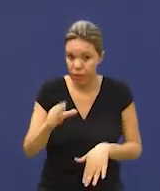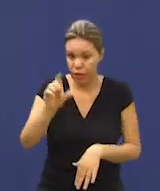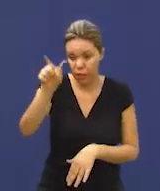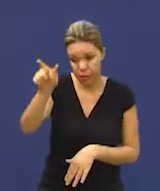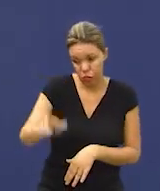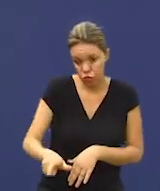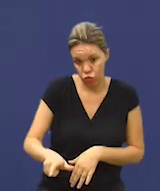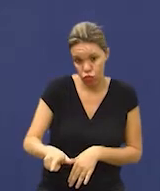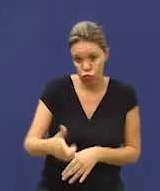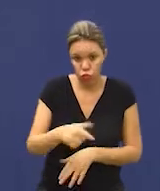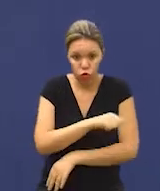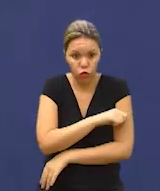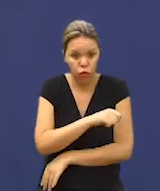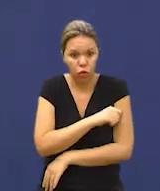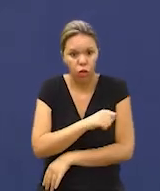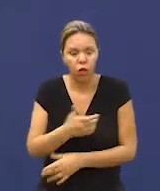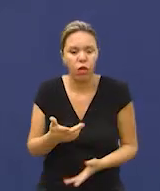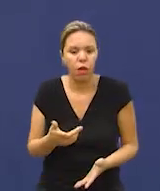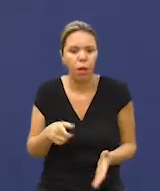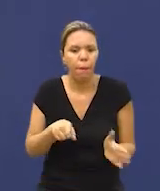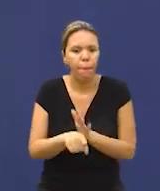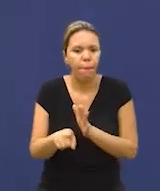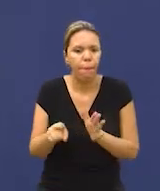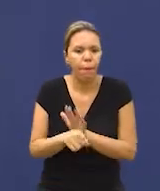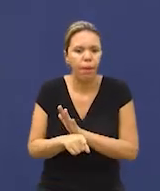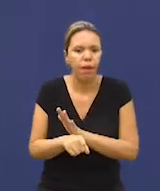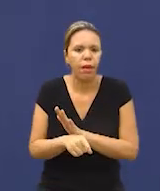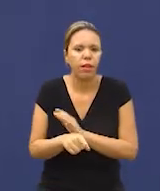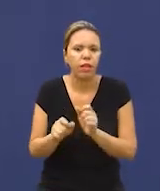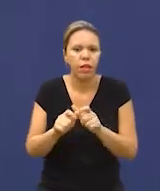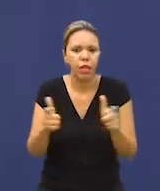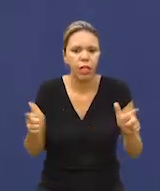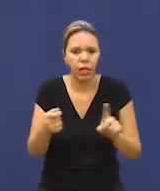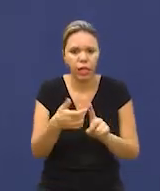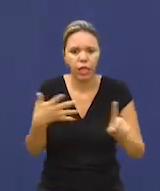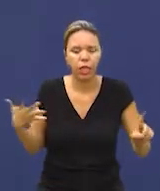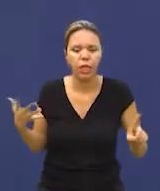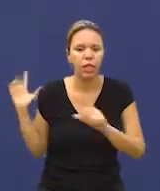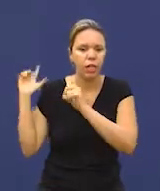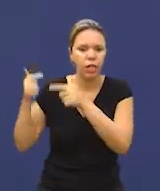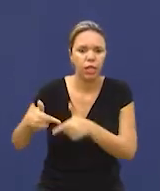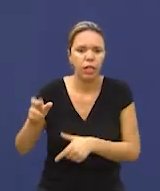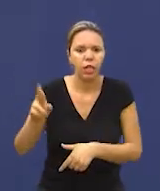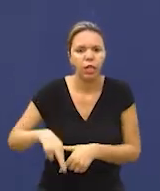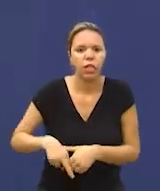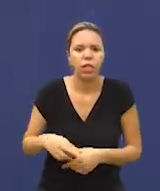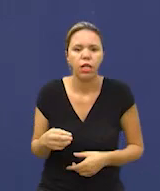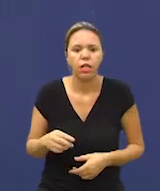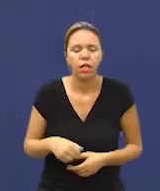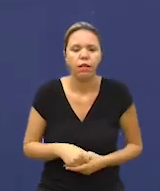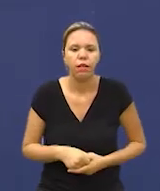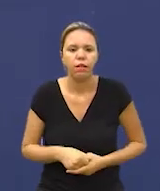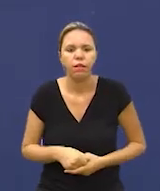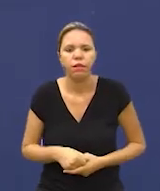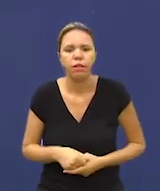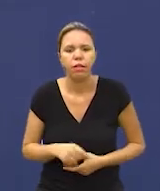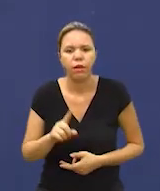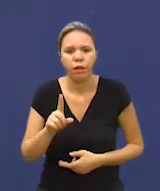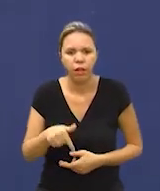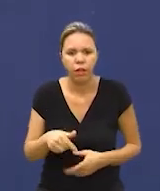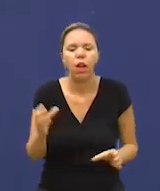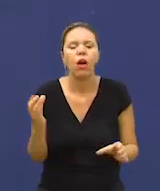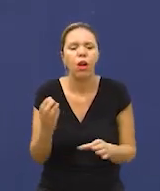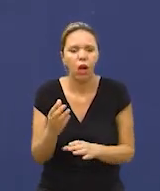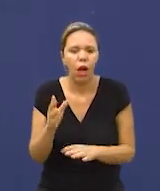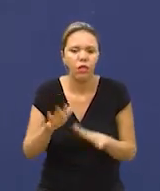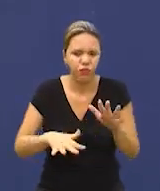candidato. Mas são perguntas mais amplas e tradicionais que se caem. Então, em razão disso, ela é